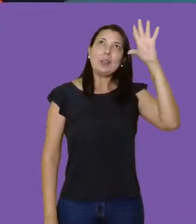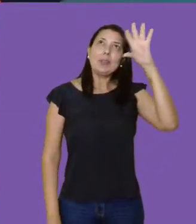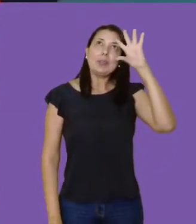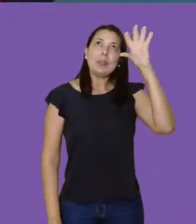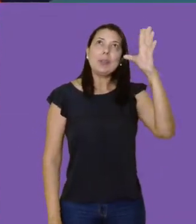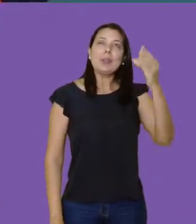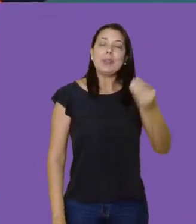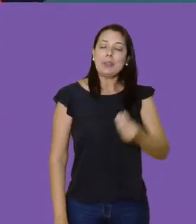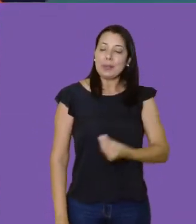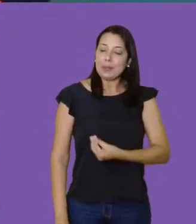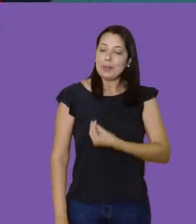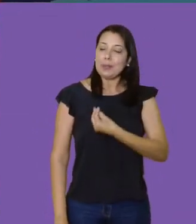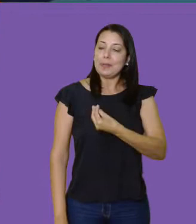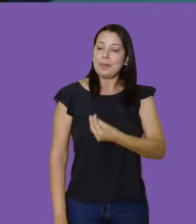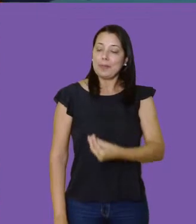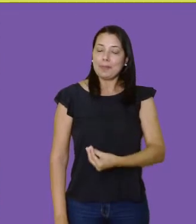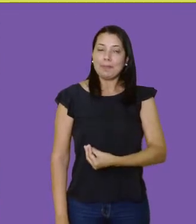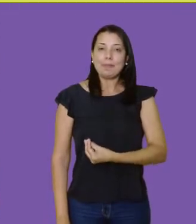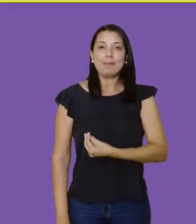viver.